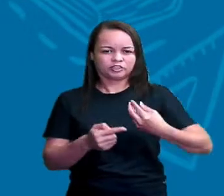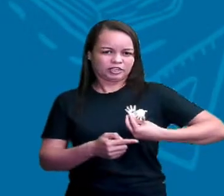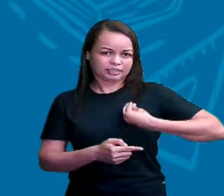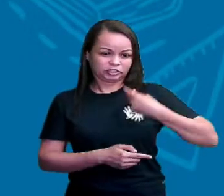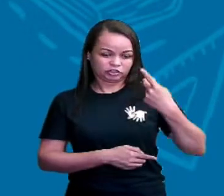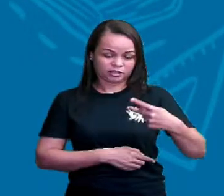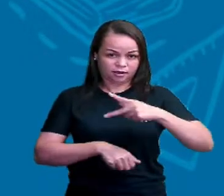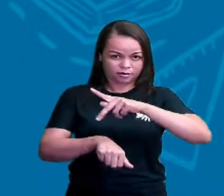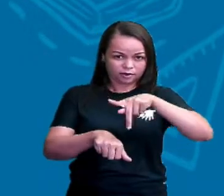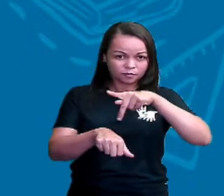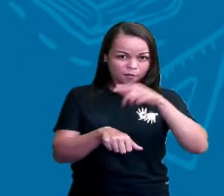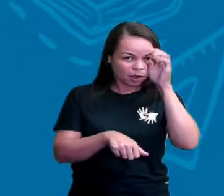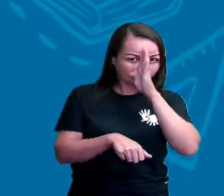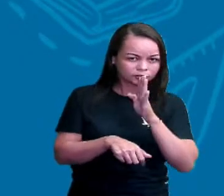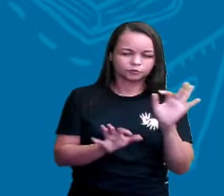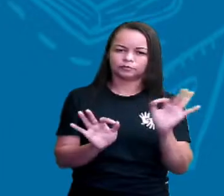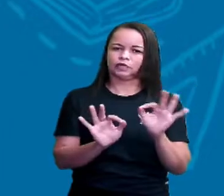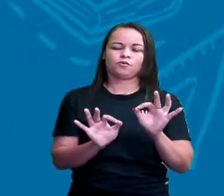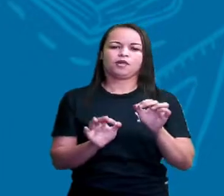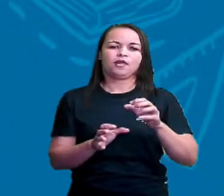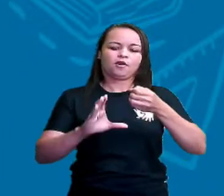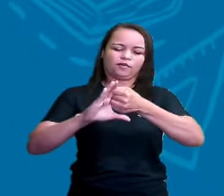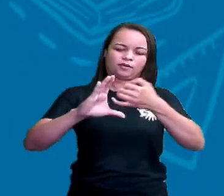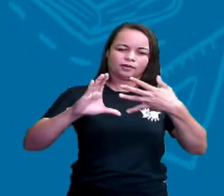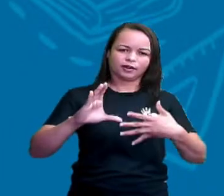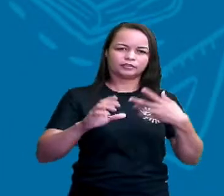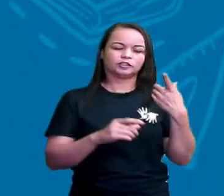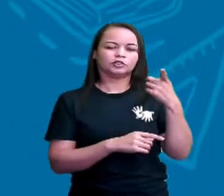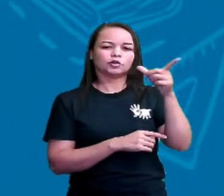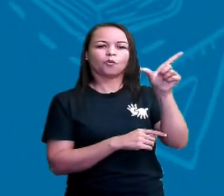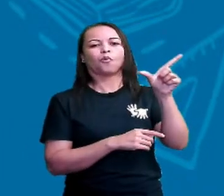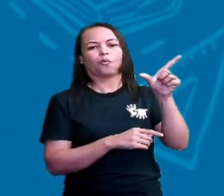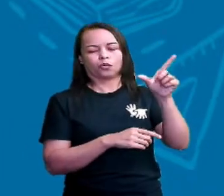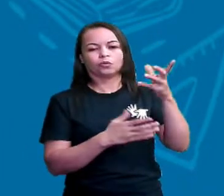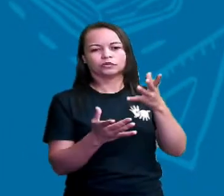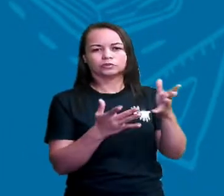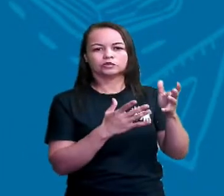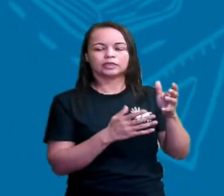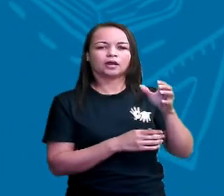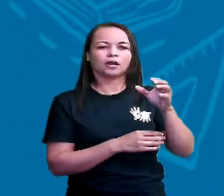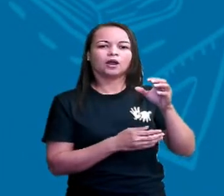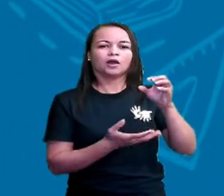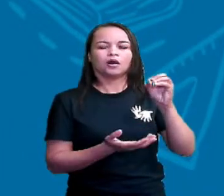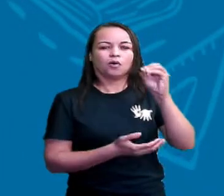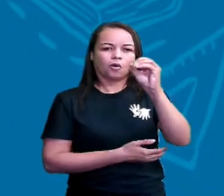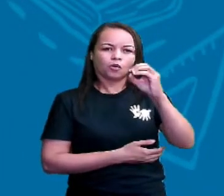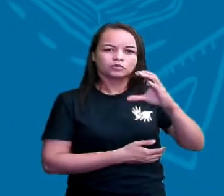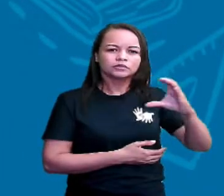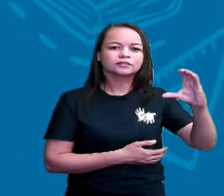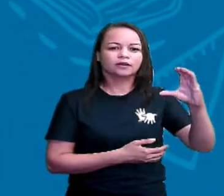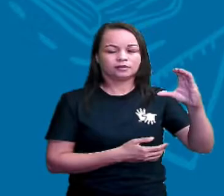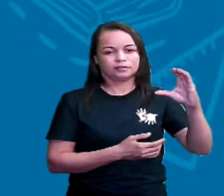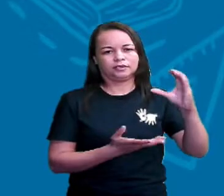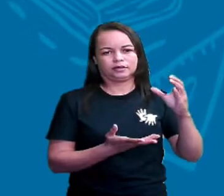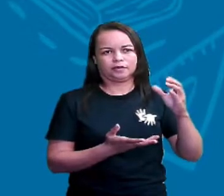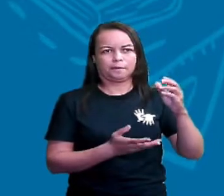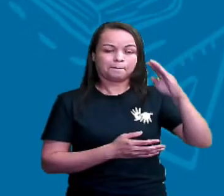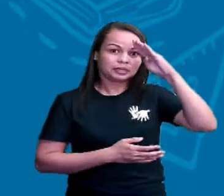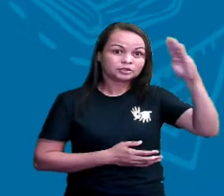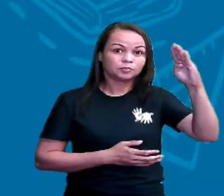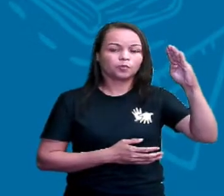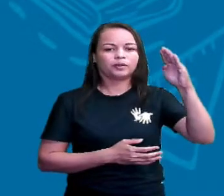É um animal característico, né, lá de um continente que nós chamamos de Oceania, principalmente na Austrália,